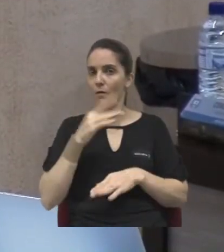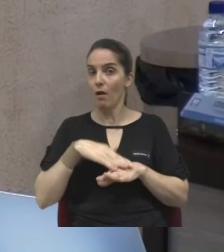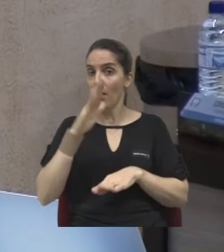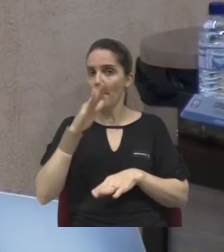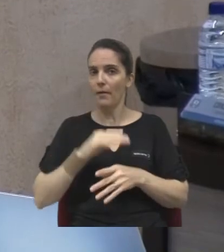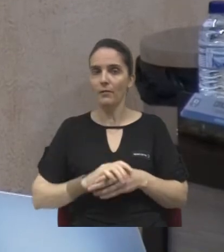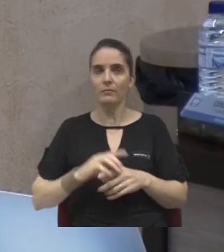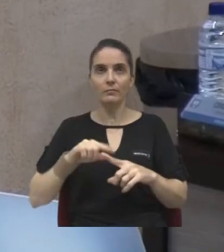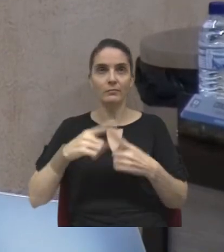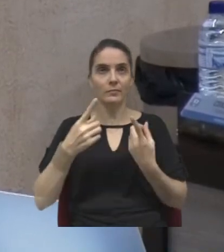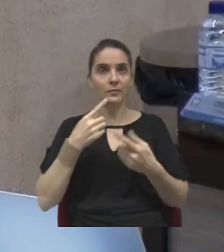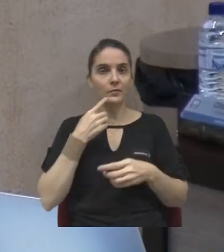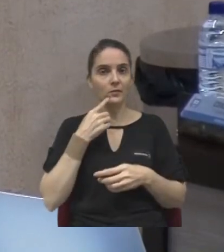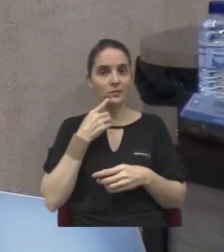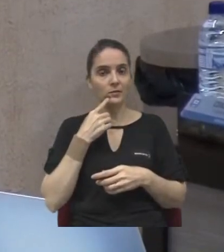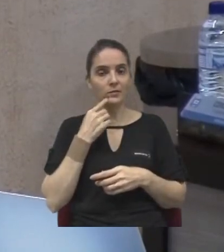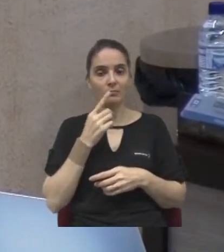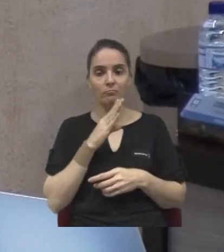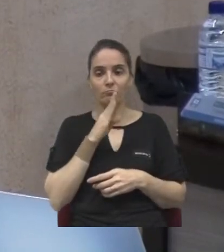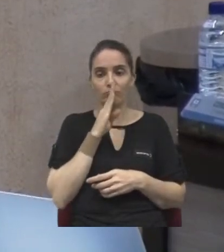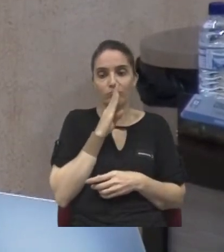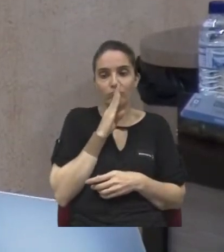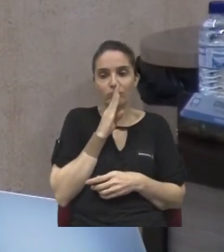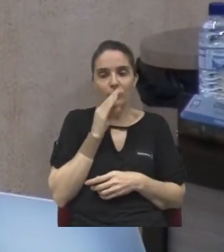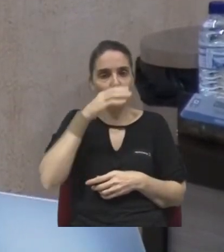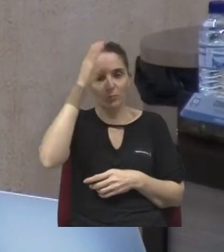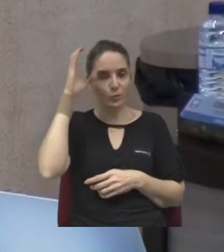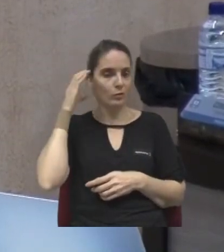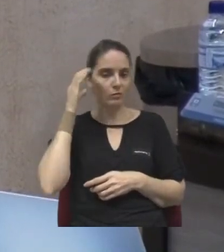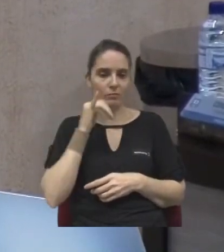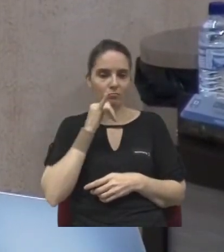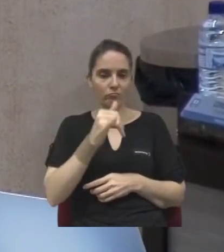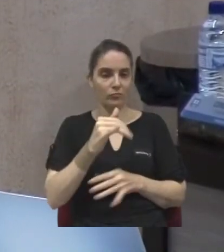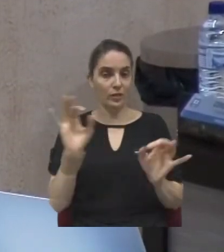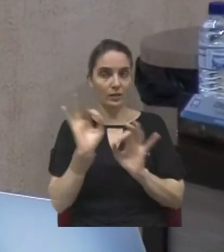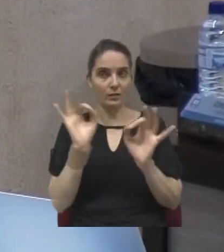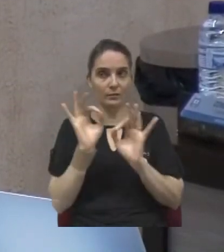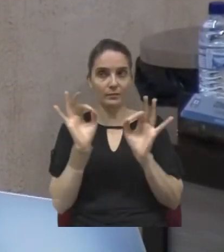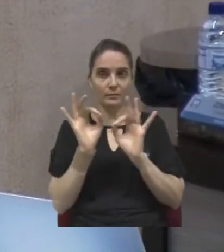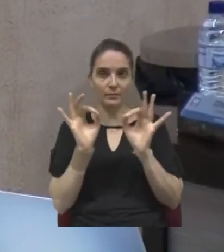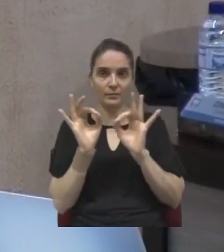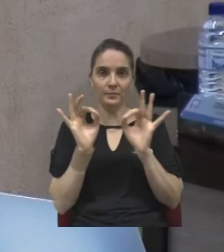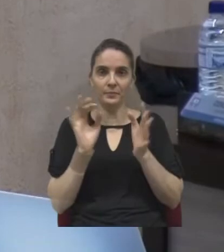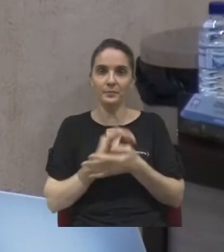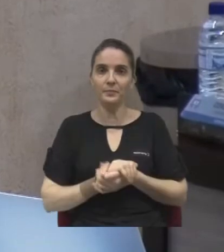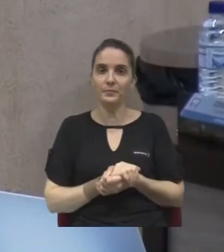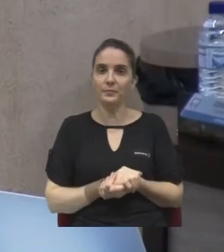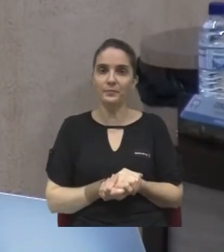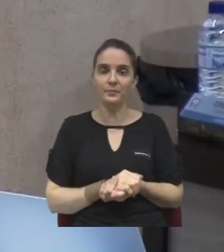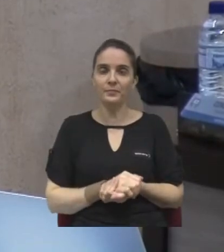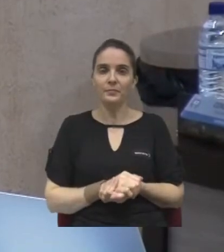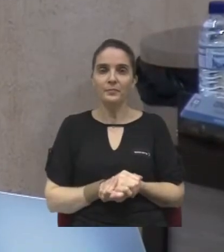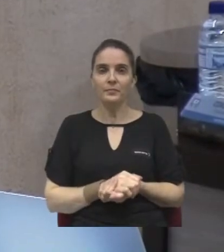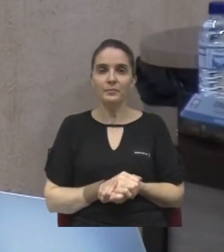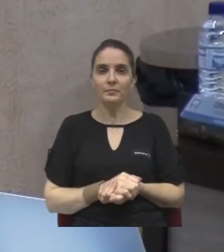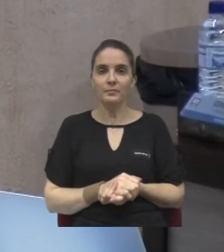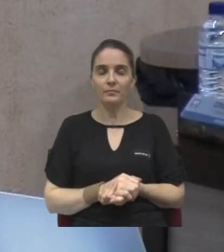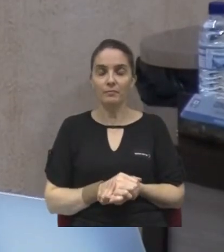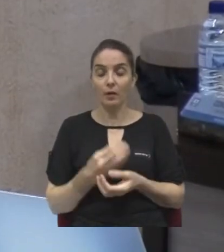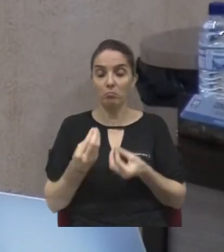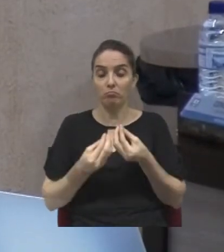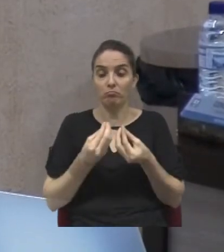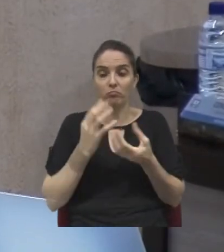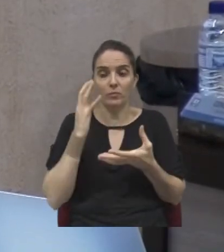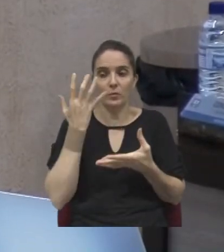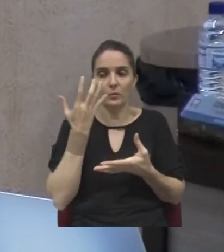foi comedido, não sou eu que trarei as informações ipsis literis, né, exatamente como aconteceu, mas